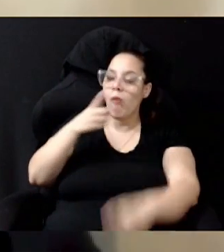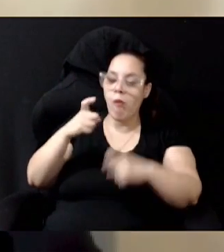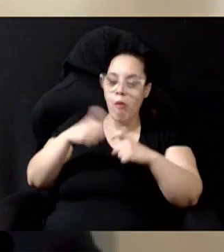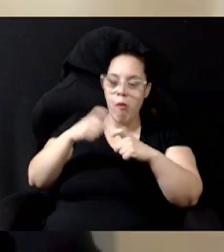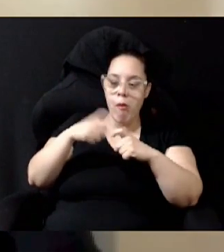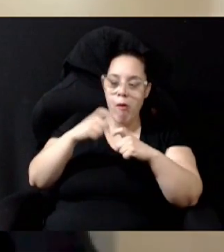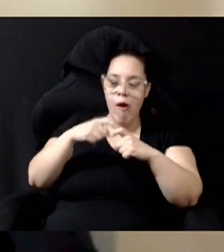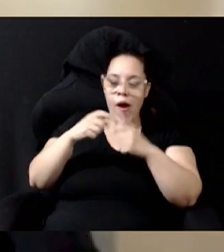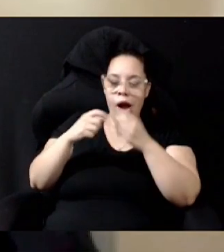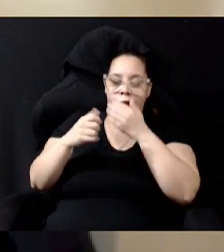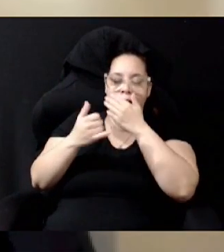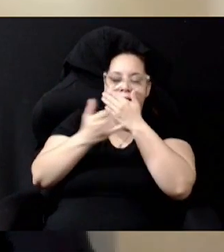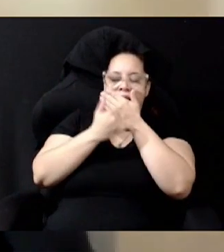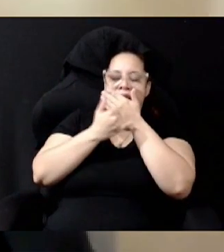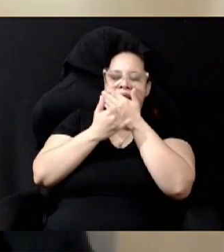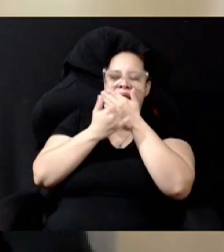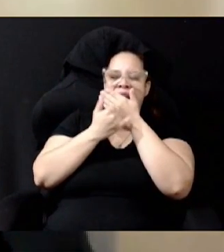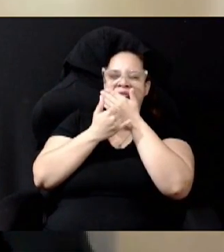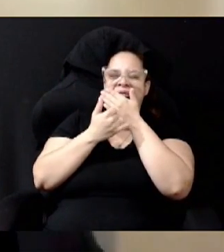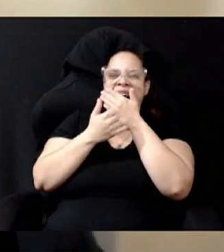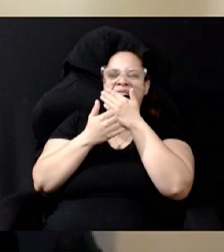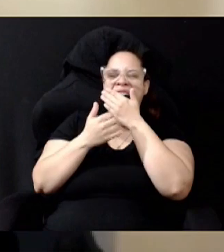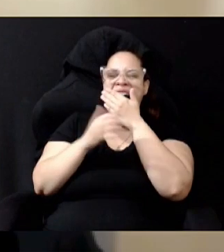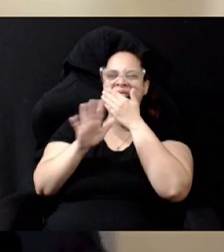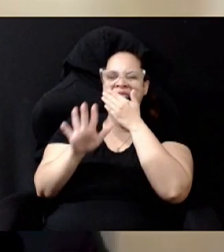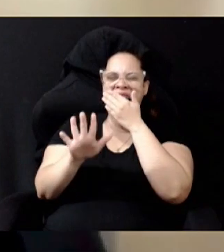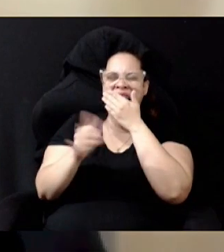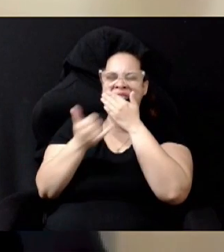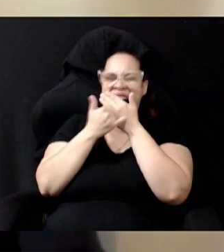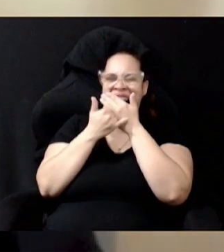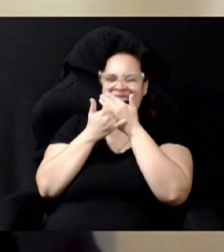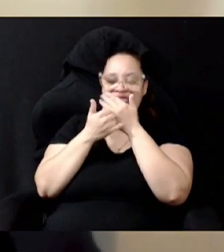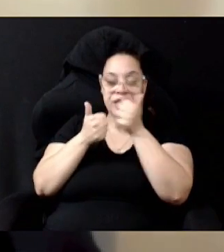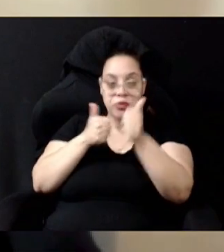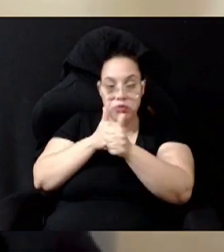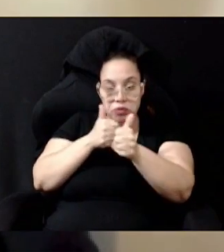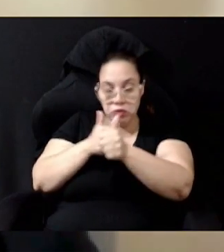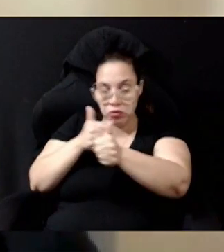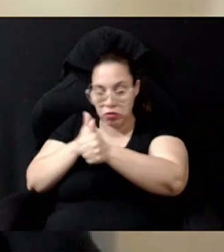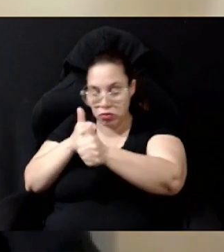próximo dar seguimento nisso. Então, tente imaginar uma